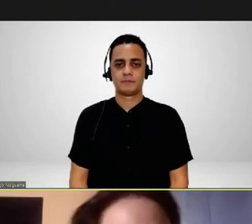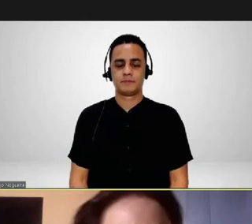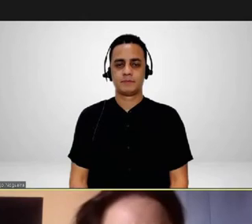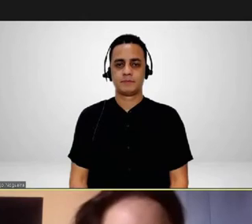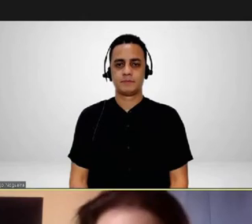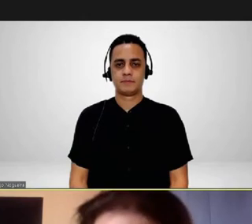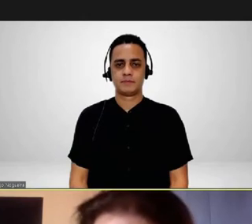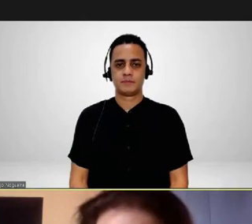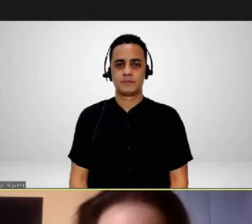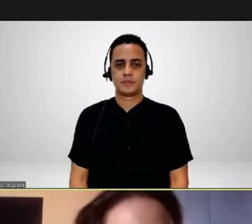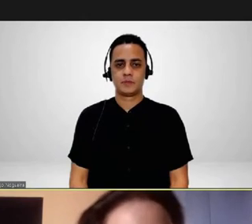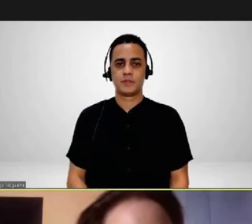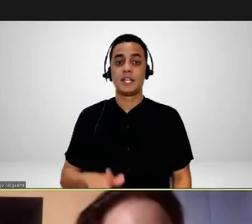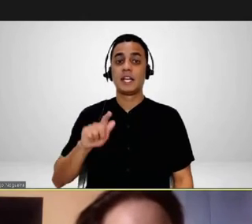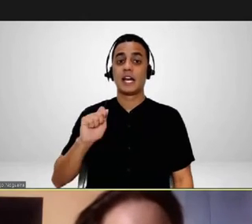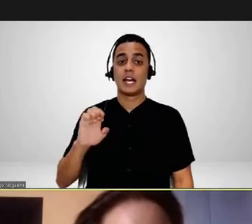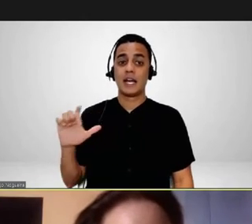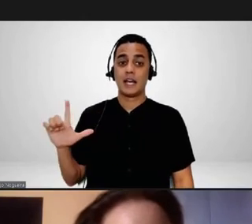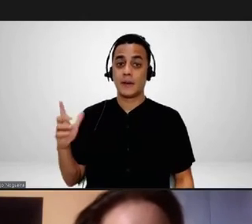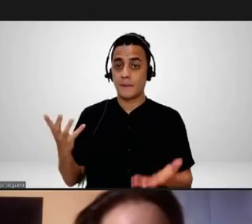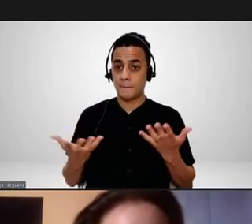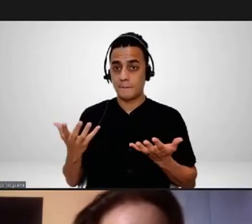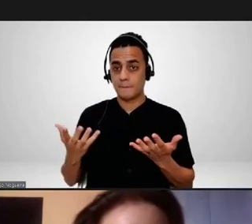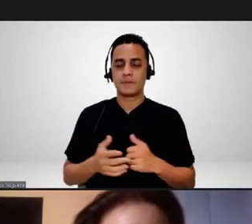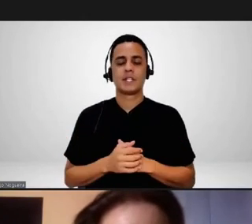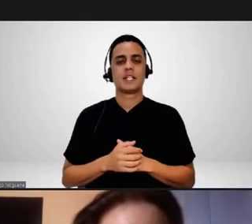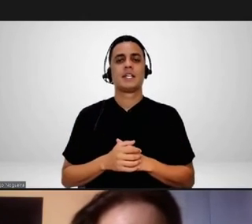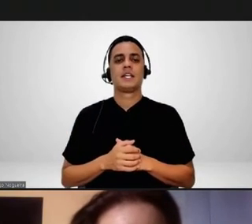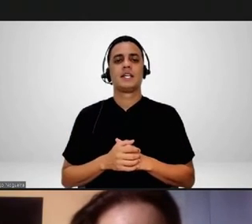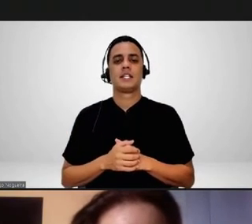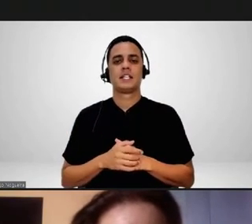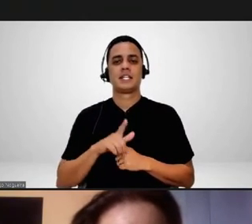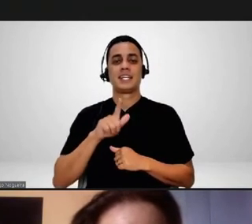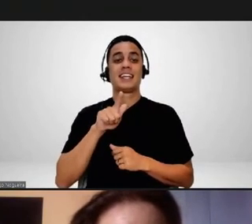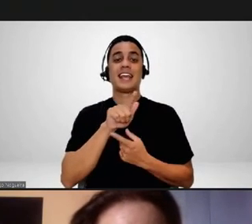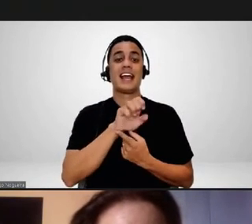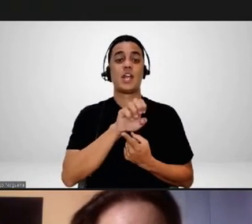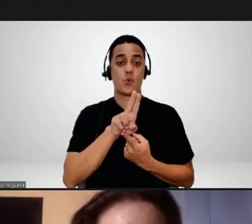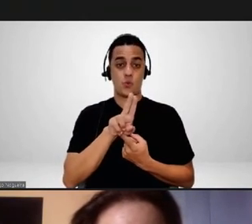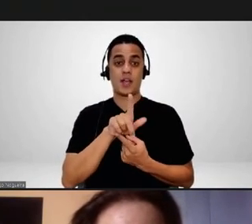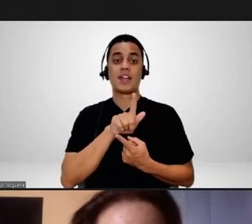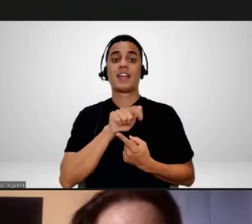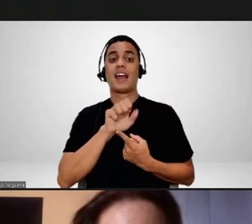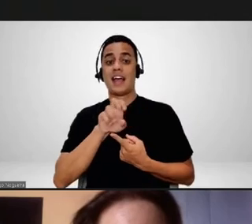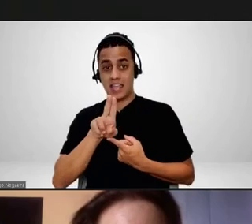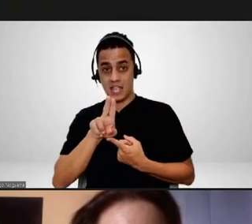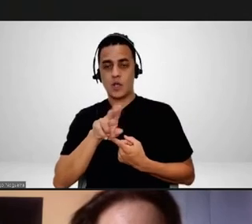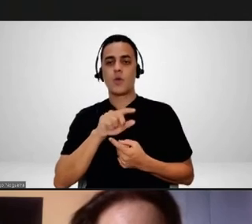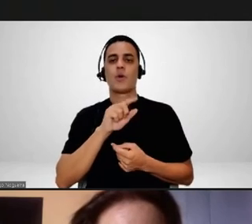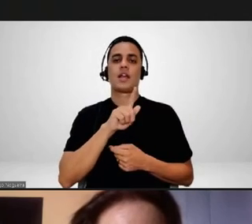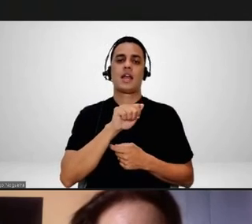a GAEL? A Gael é gael.ufes no Instagram